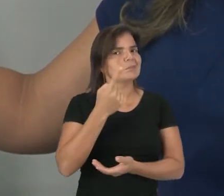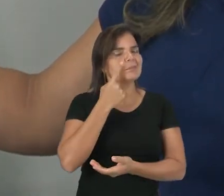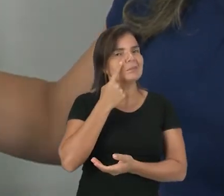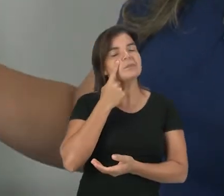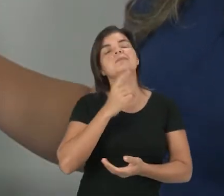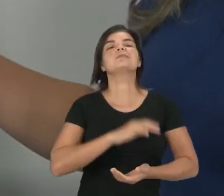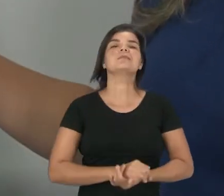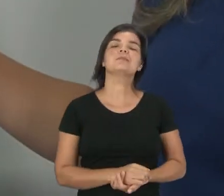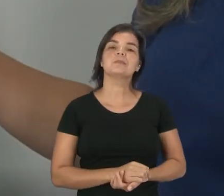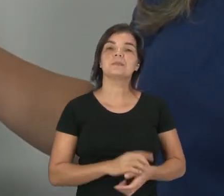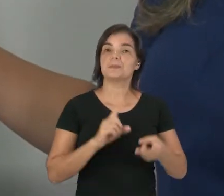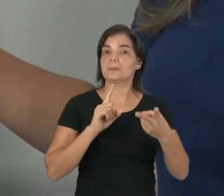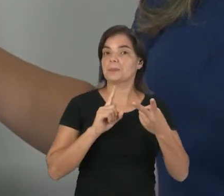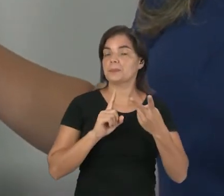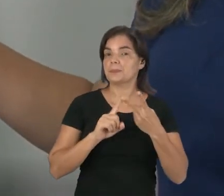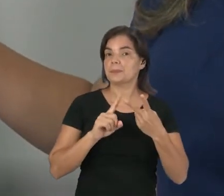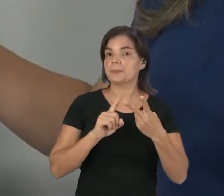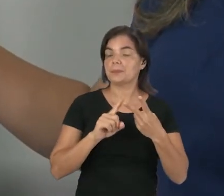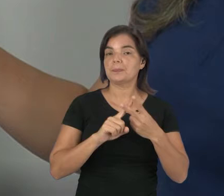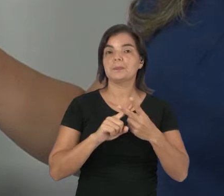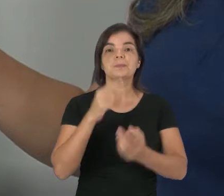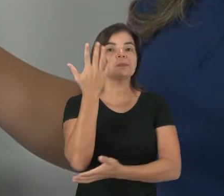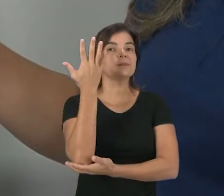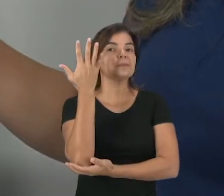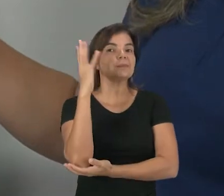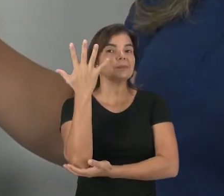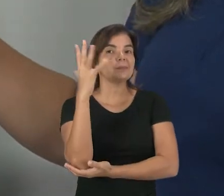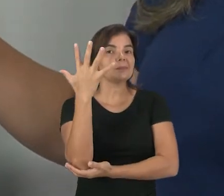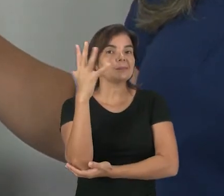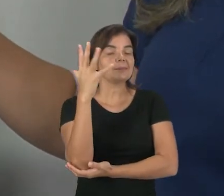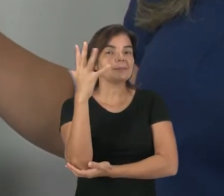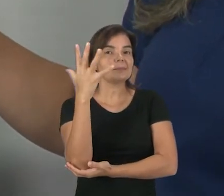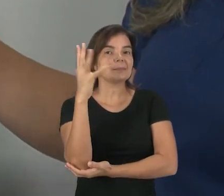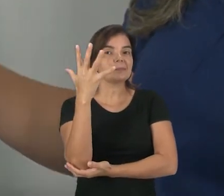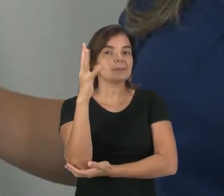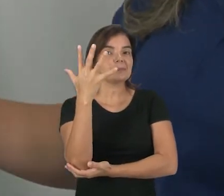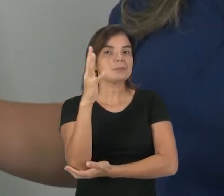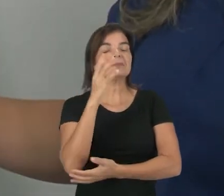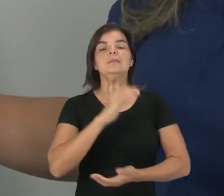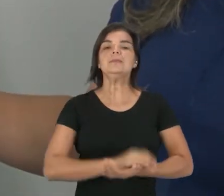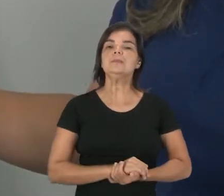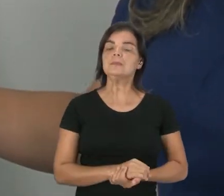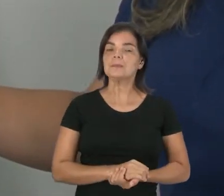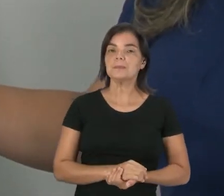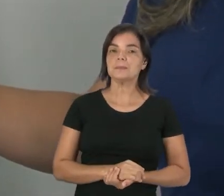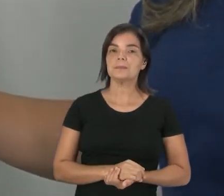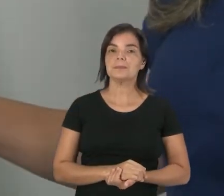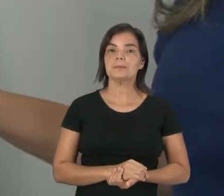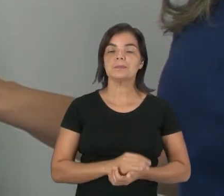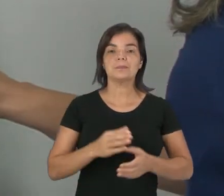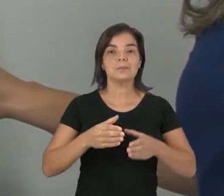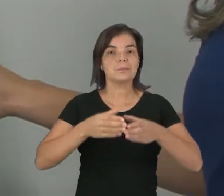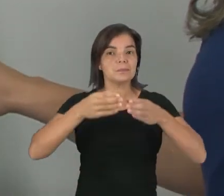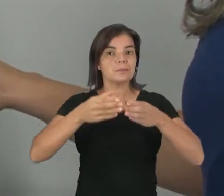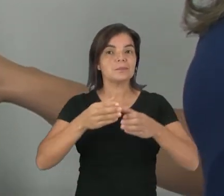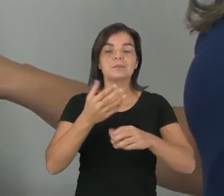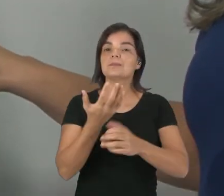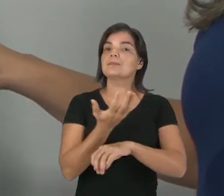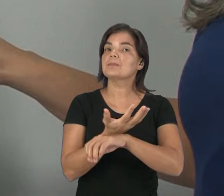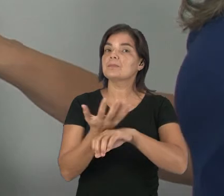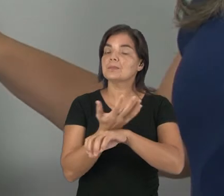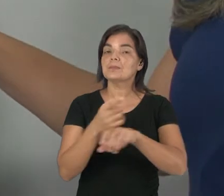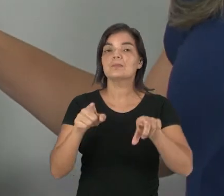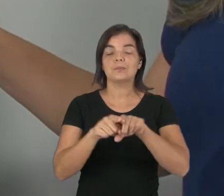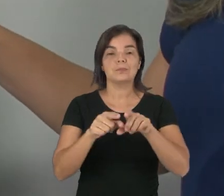já identificar. Temos aqui uma árvore, também um formato diferente. Temos aqui um vasinho de planta,